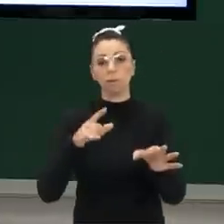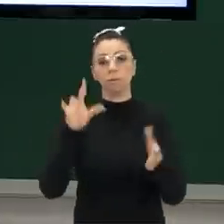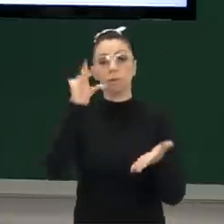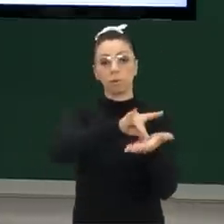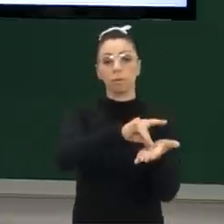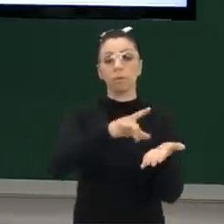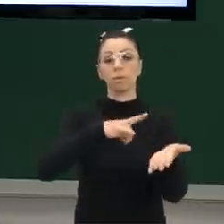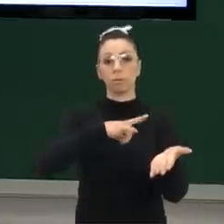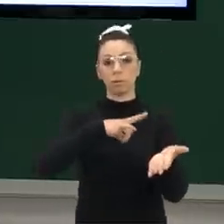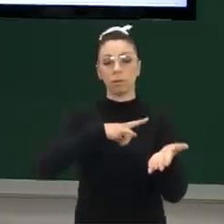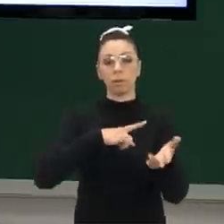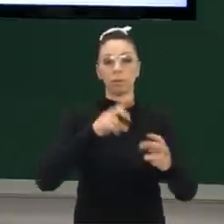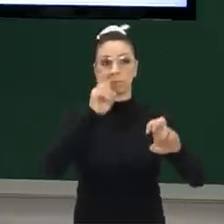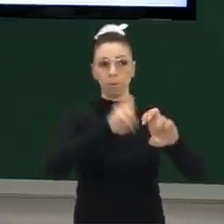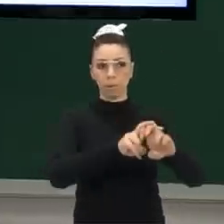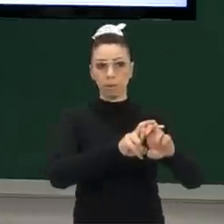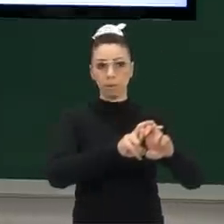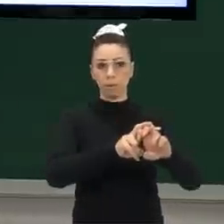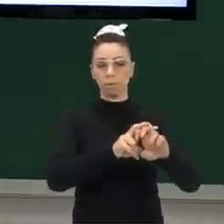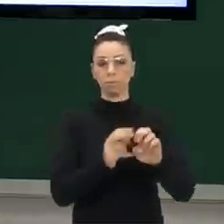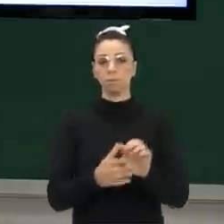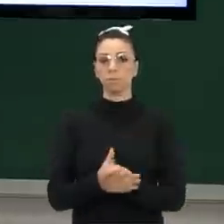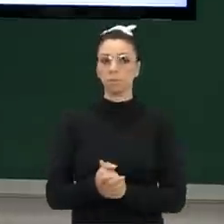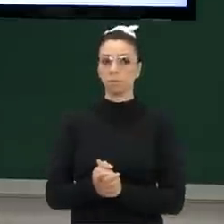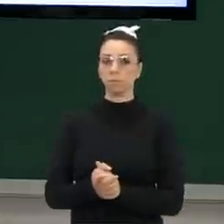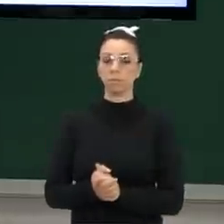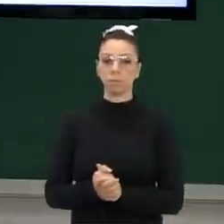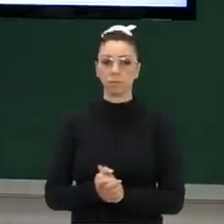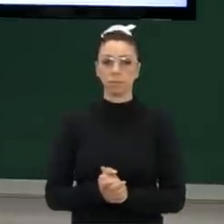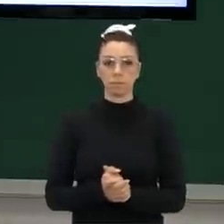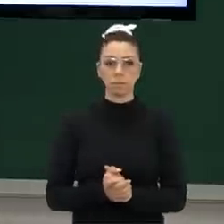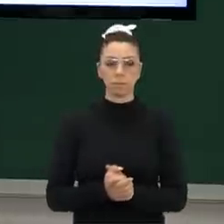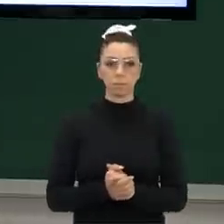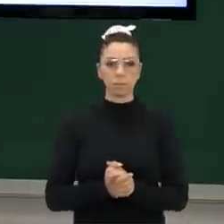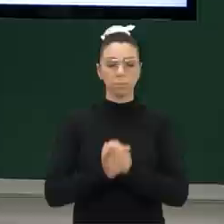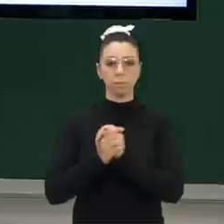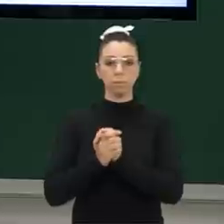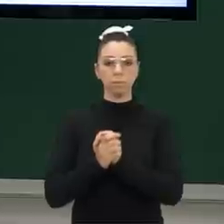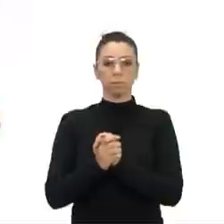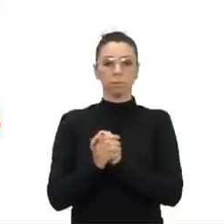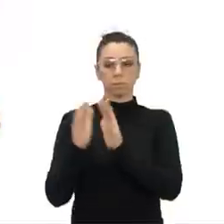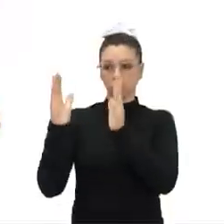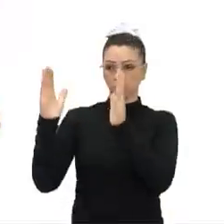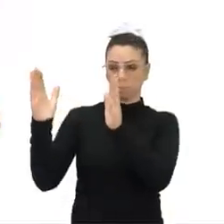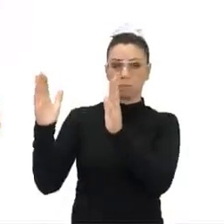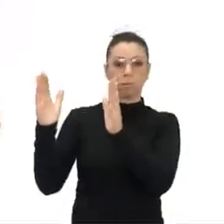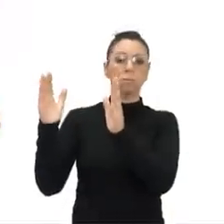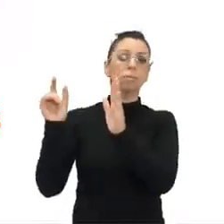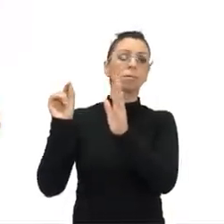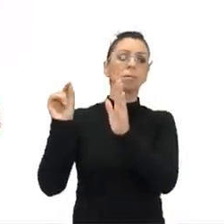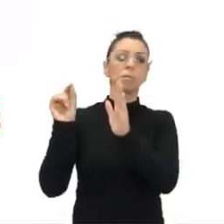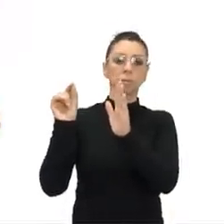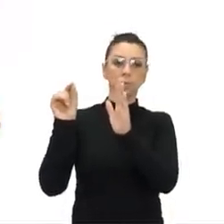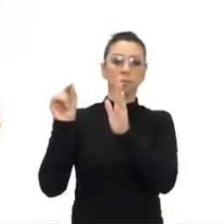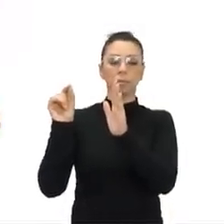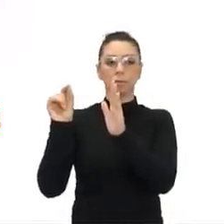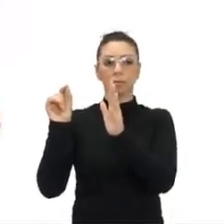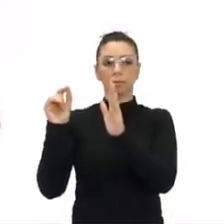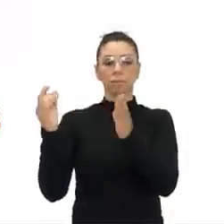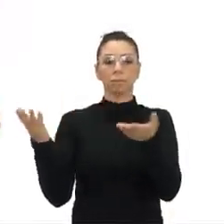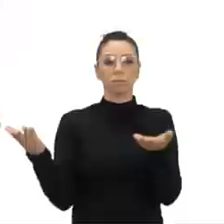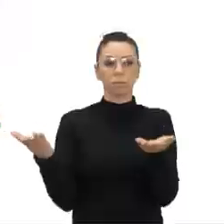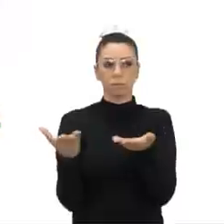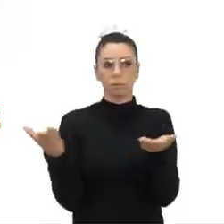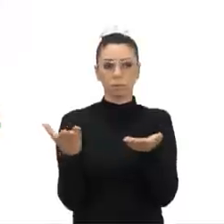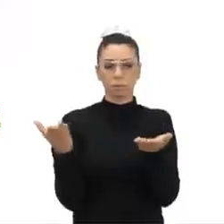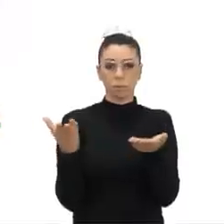there is a chair. Já na segunda imagem, eu também estou afirmando, mas agora eu